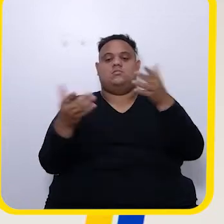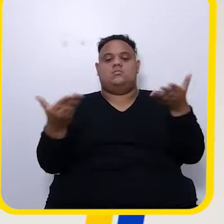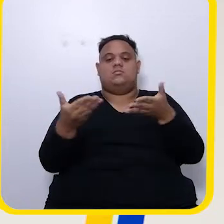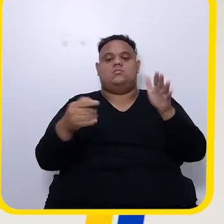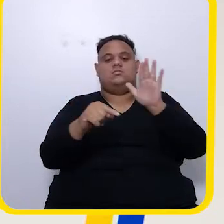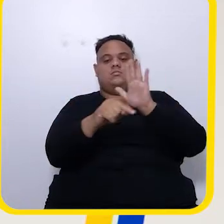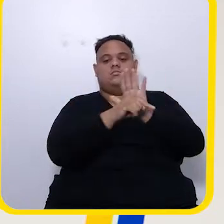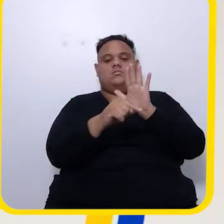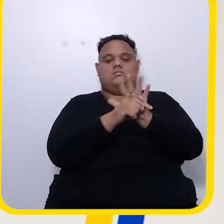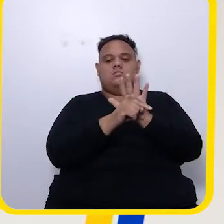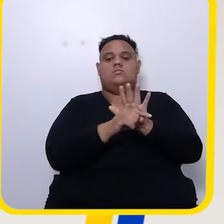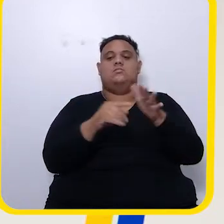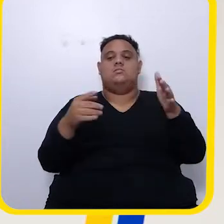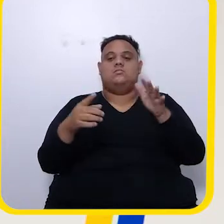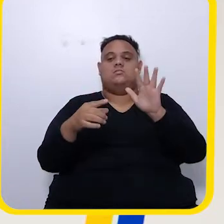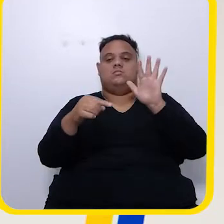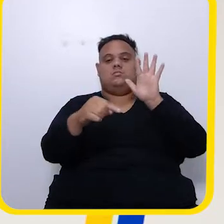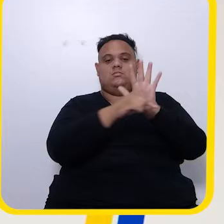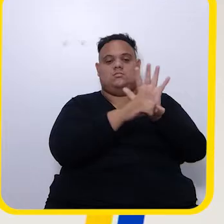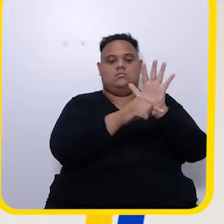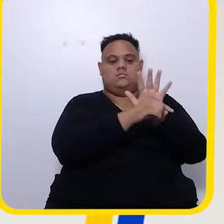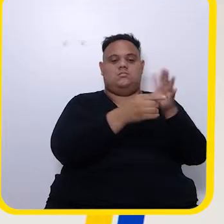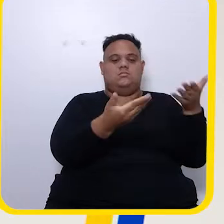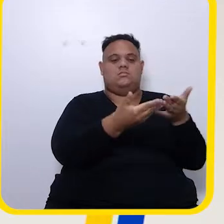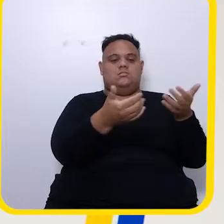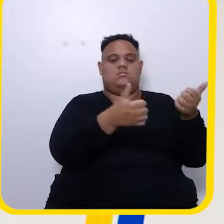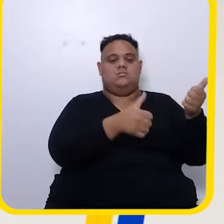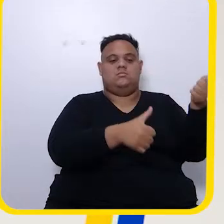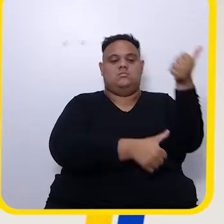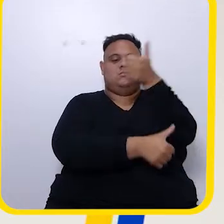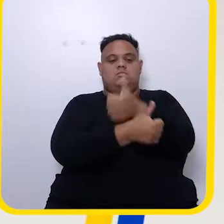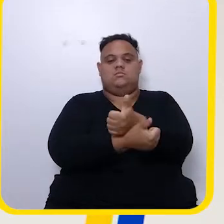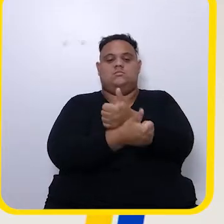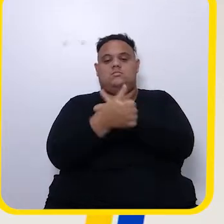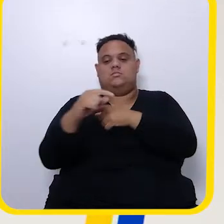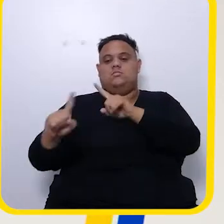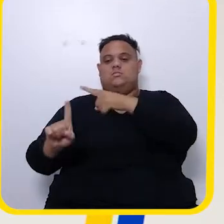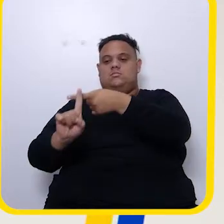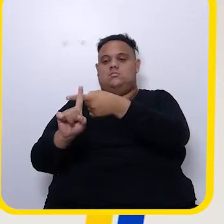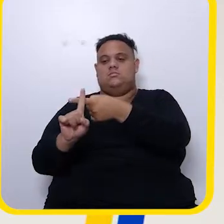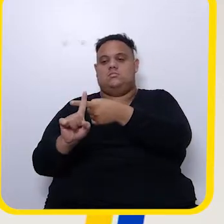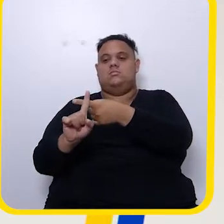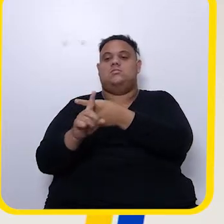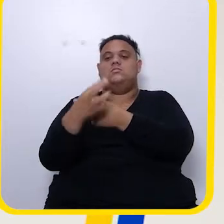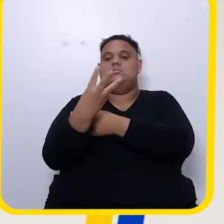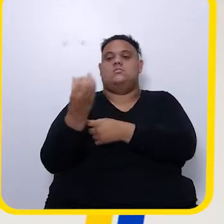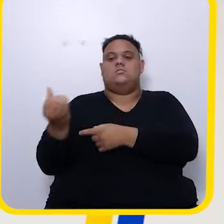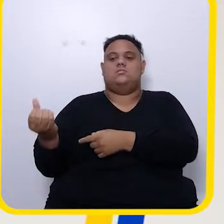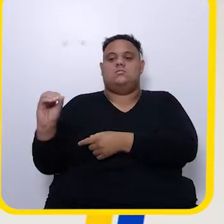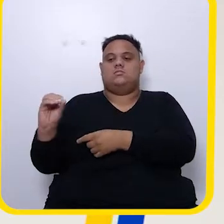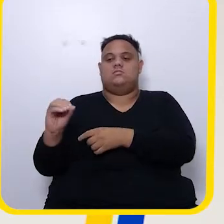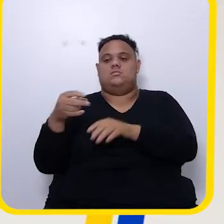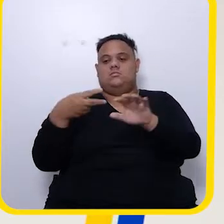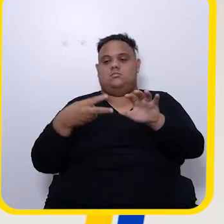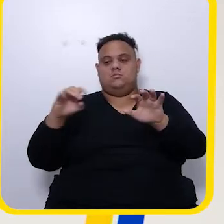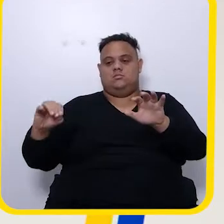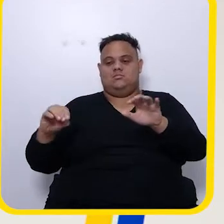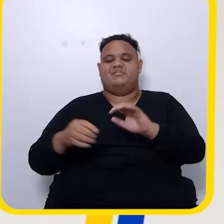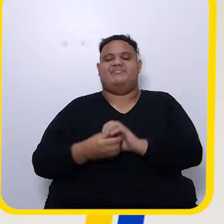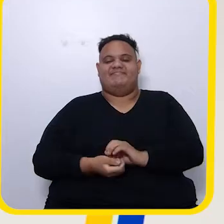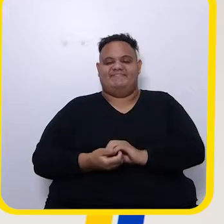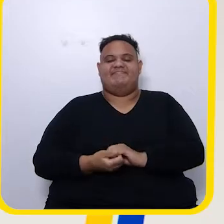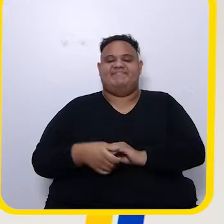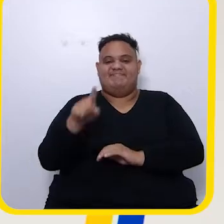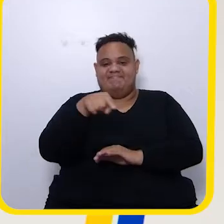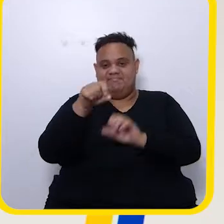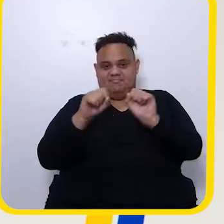estava lá subtraindo, vem para cá somando. E o 360 continua aqui somando. Tudo isso igual a zero. Então você pode